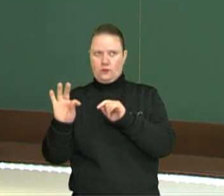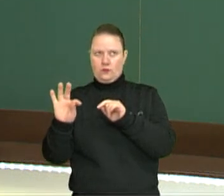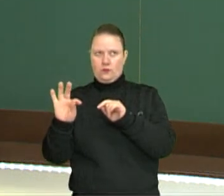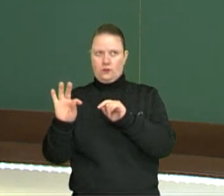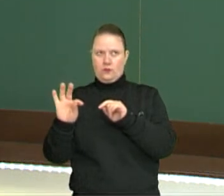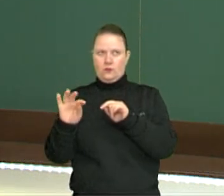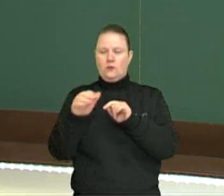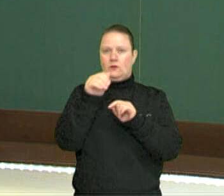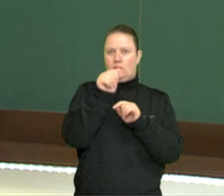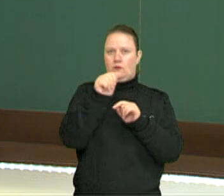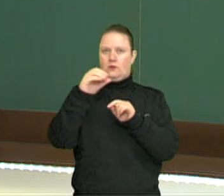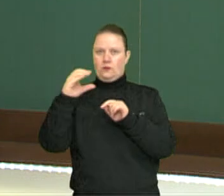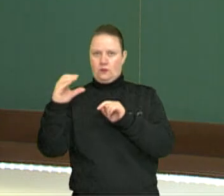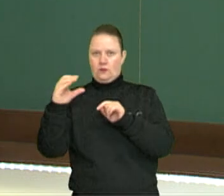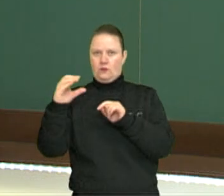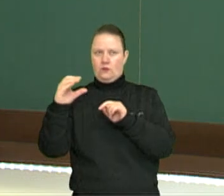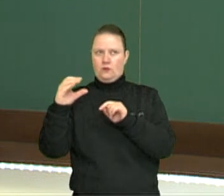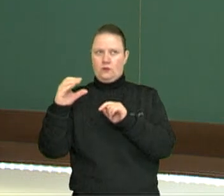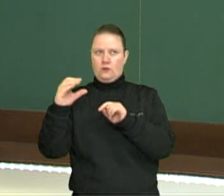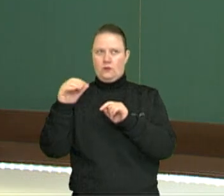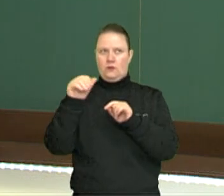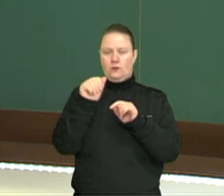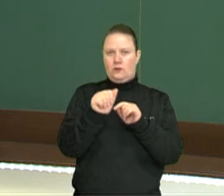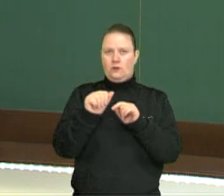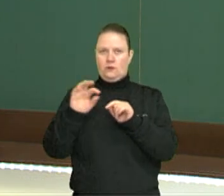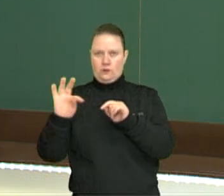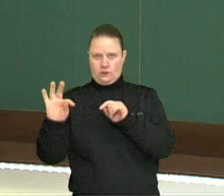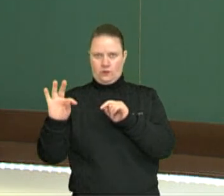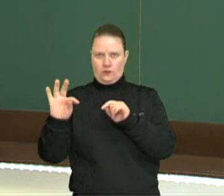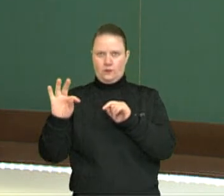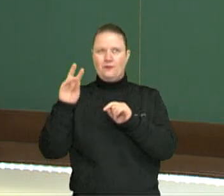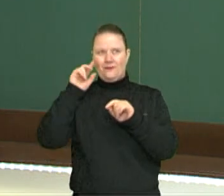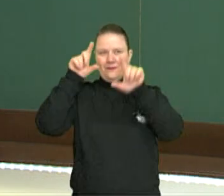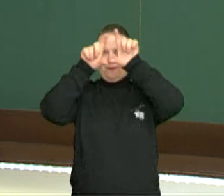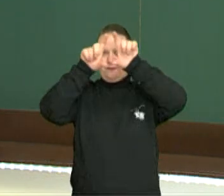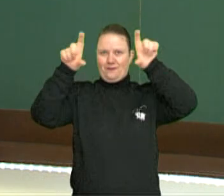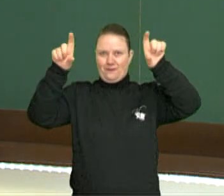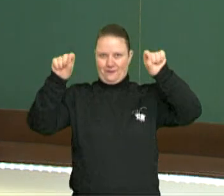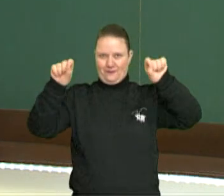vezes a aceleração tangencial, ok?